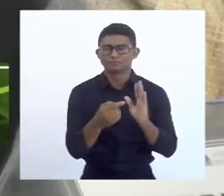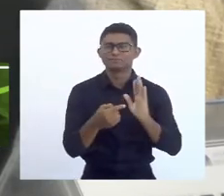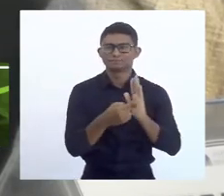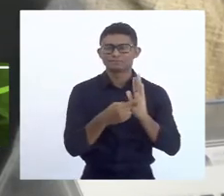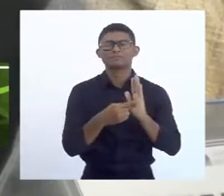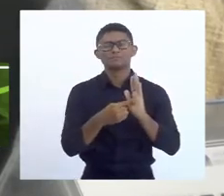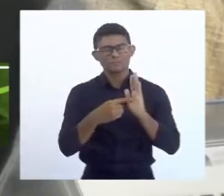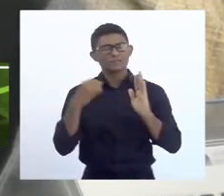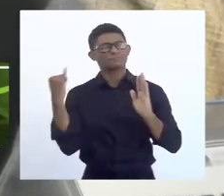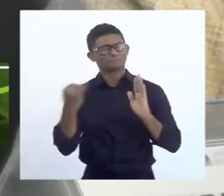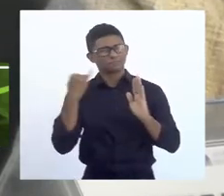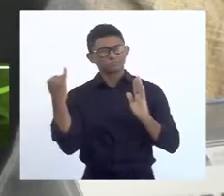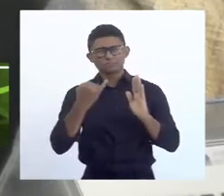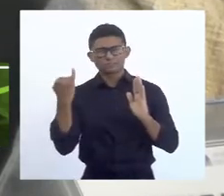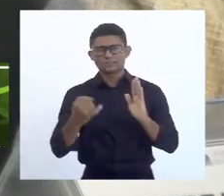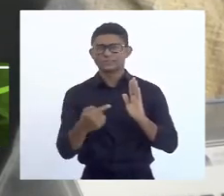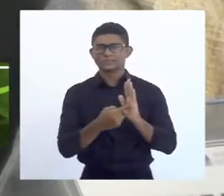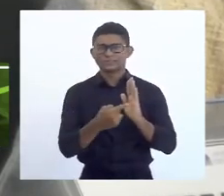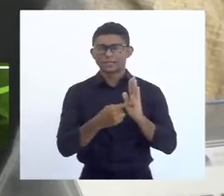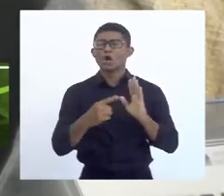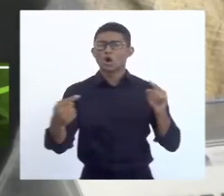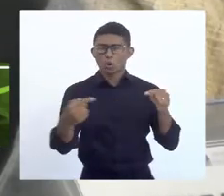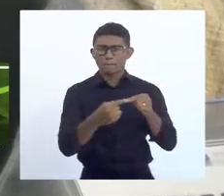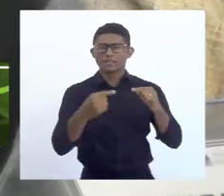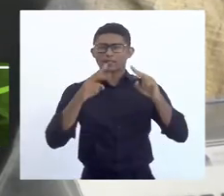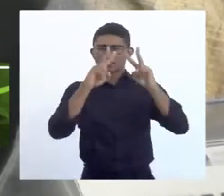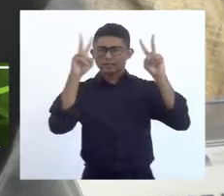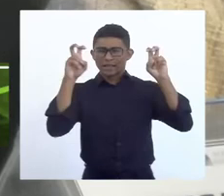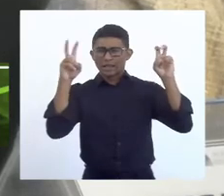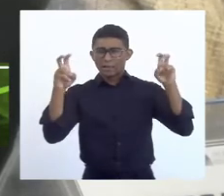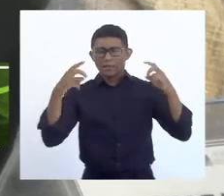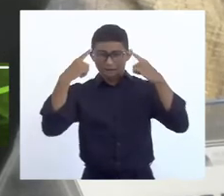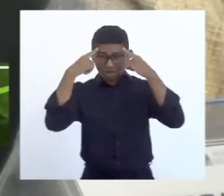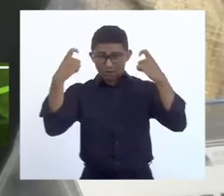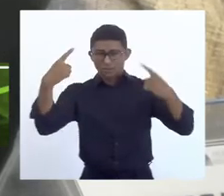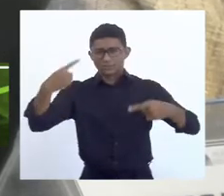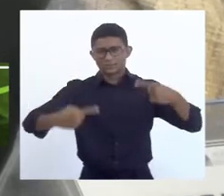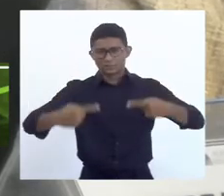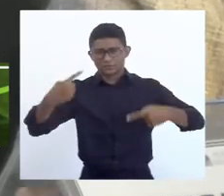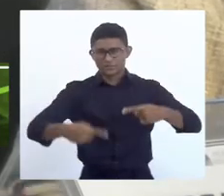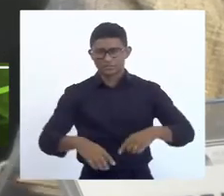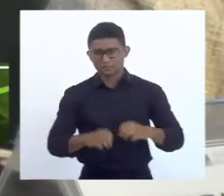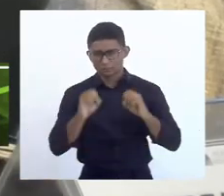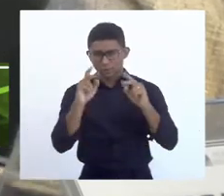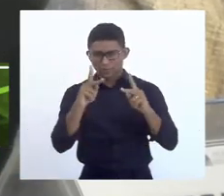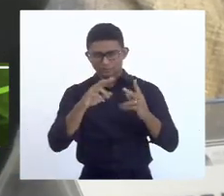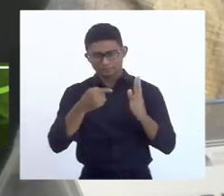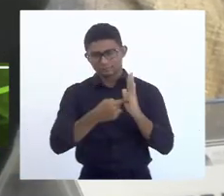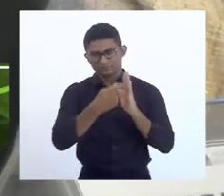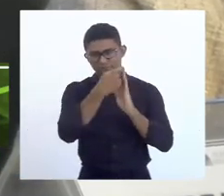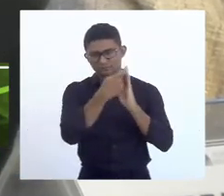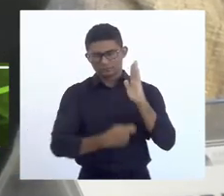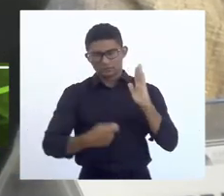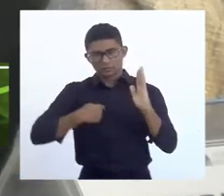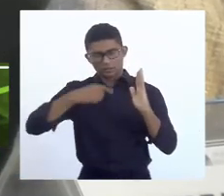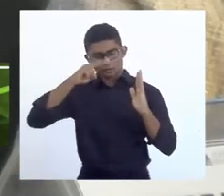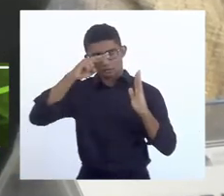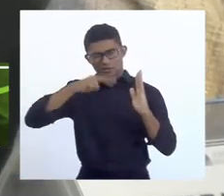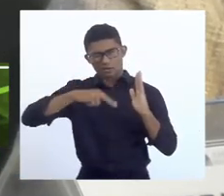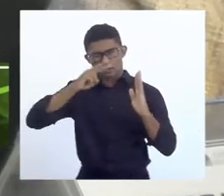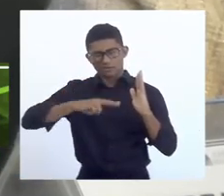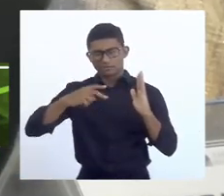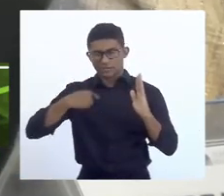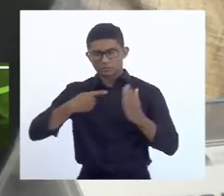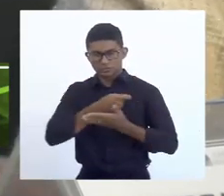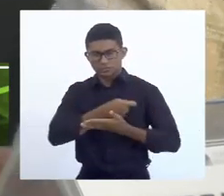elementos importantes em relação ao tema da violência política. Abre aspas, enfim, mas fui eu que escrevi,